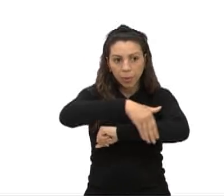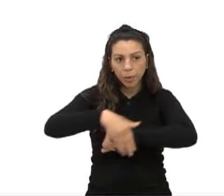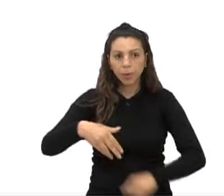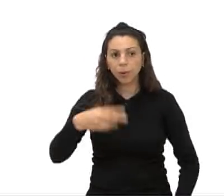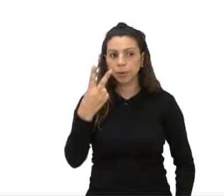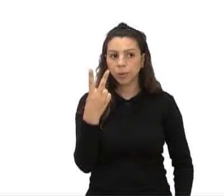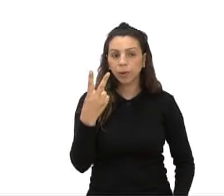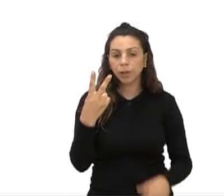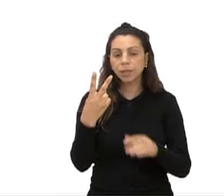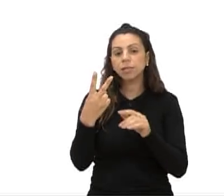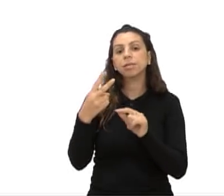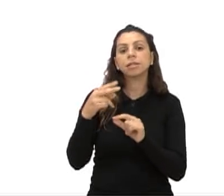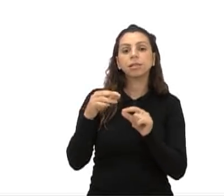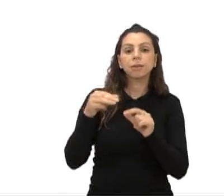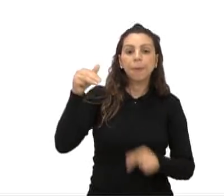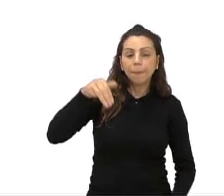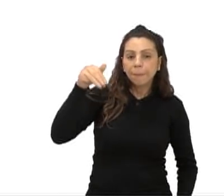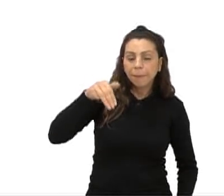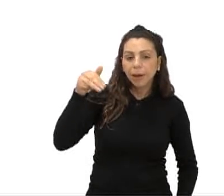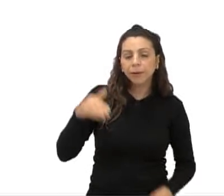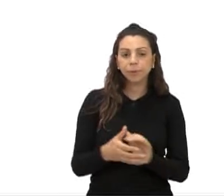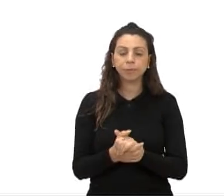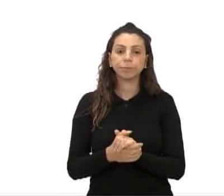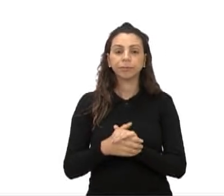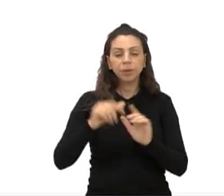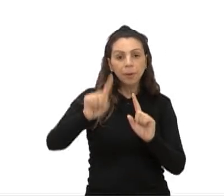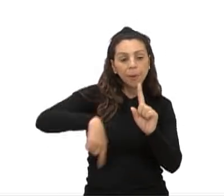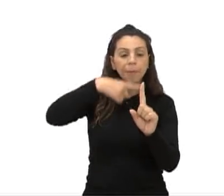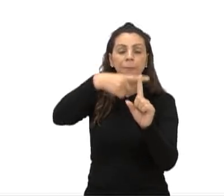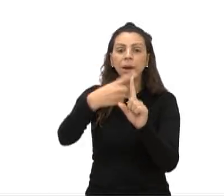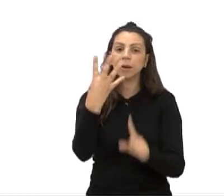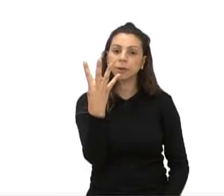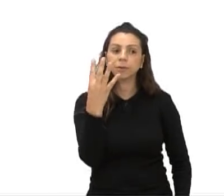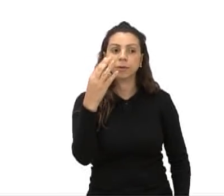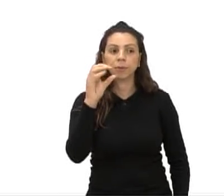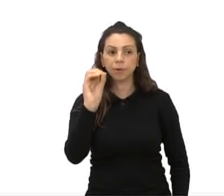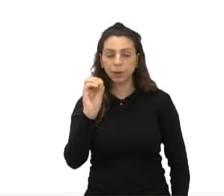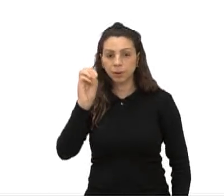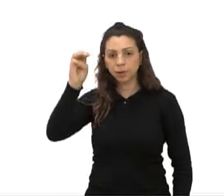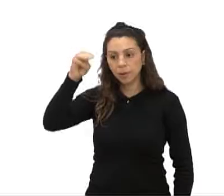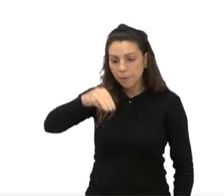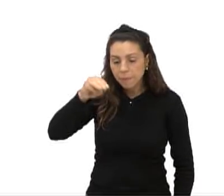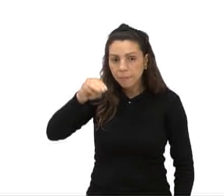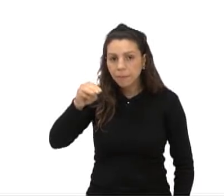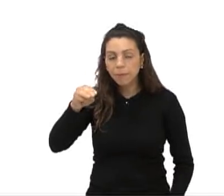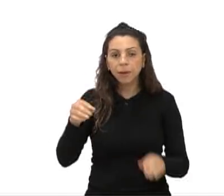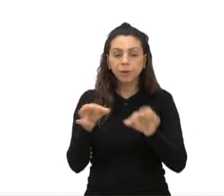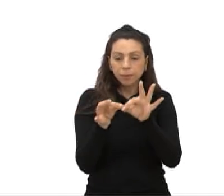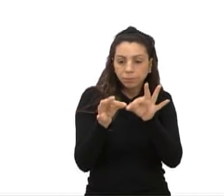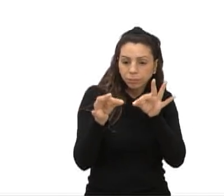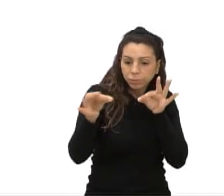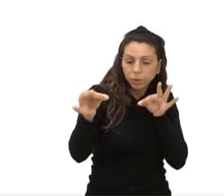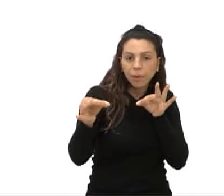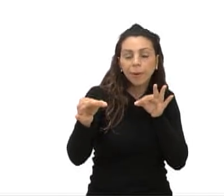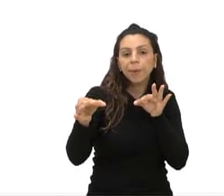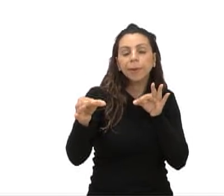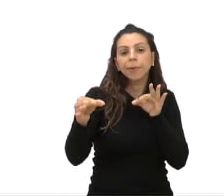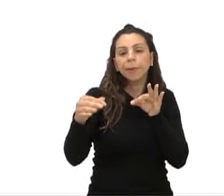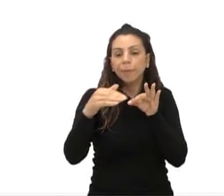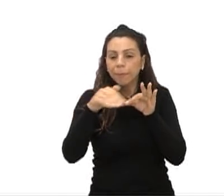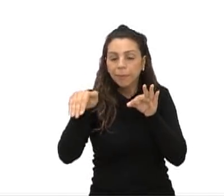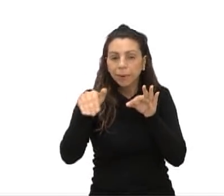lá. Passeando com seus netos, Helena percorreu 2/5 do comprimento total de